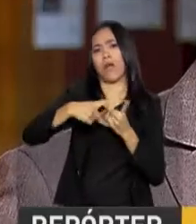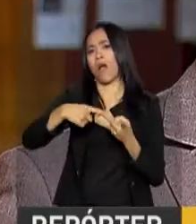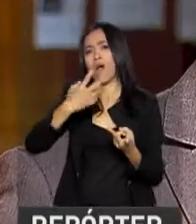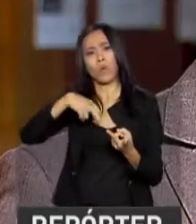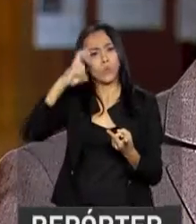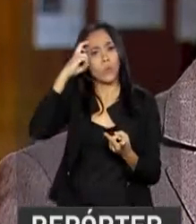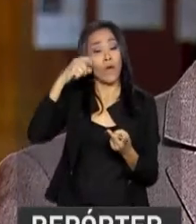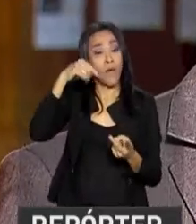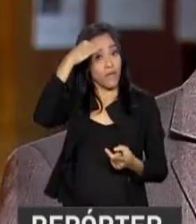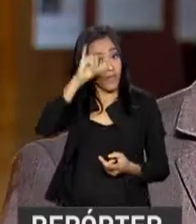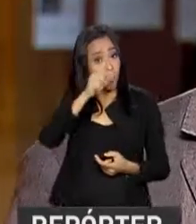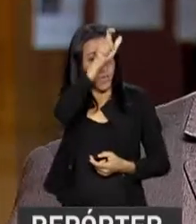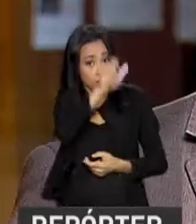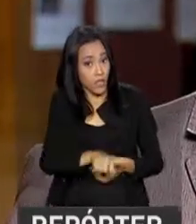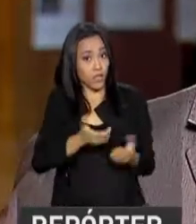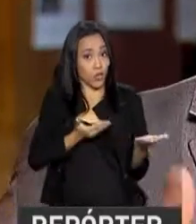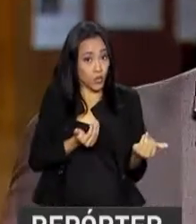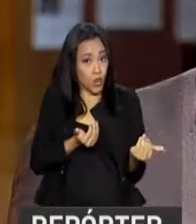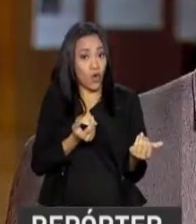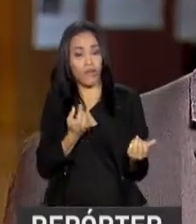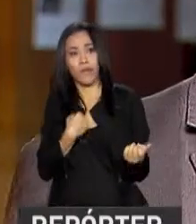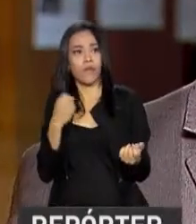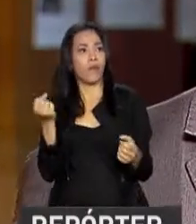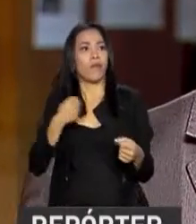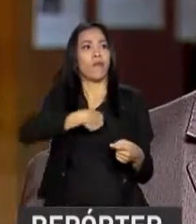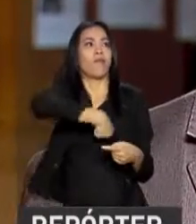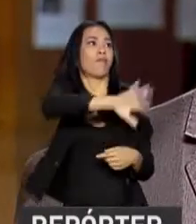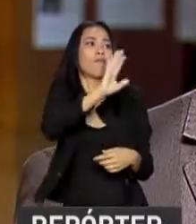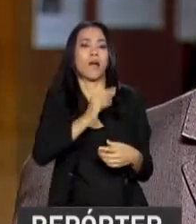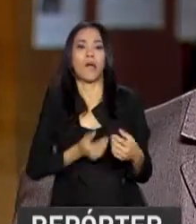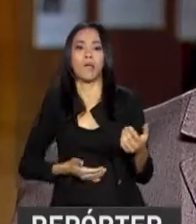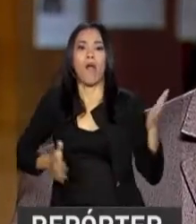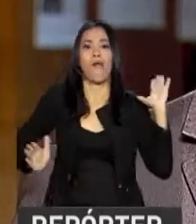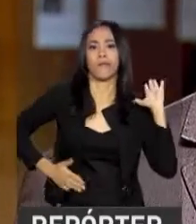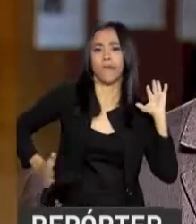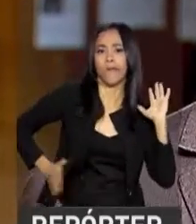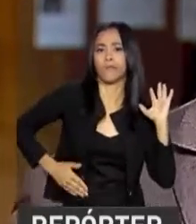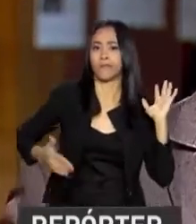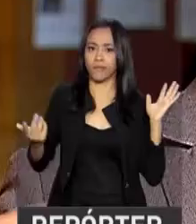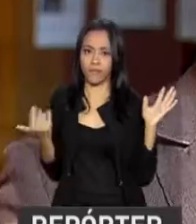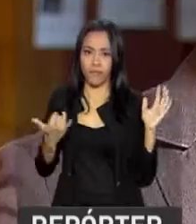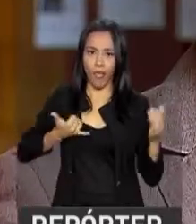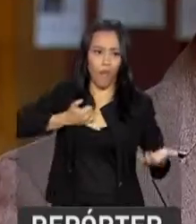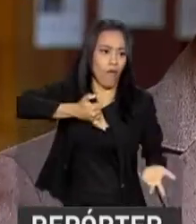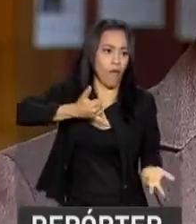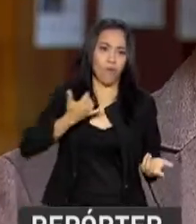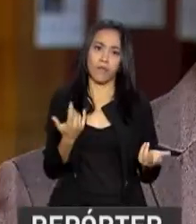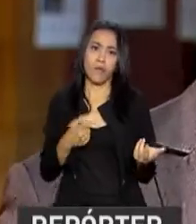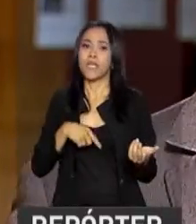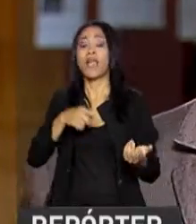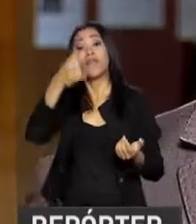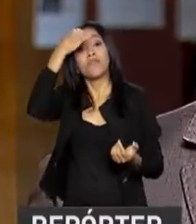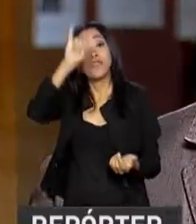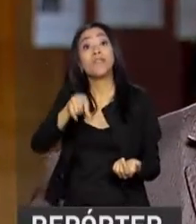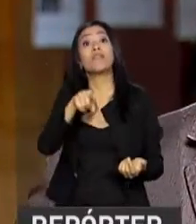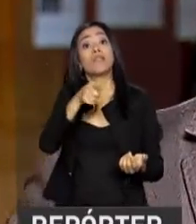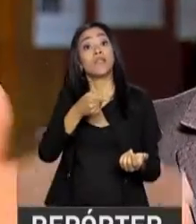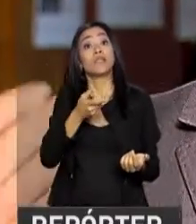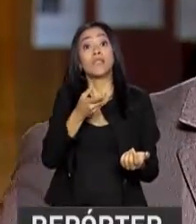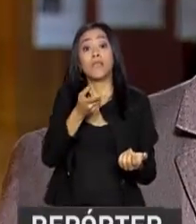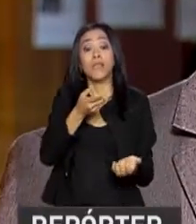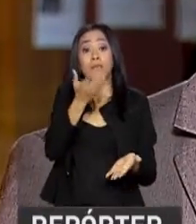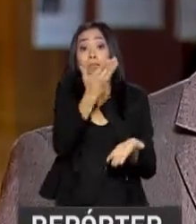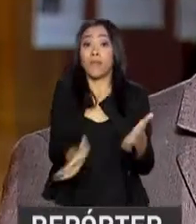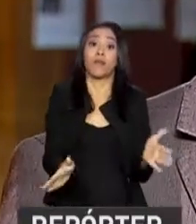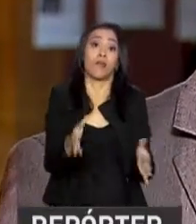evitando aquele jovem é gracie para o crime evitando que aquele jovem é não e concluiu o ensino médio evitando que aquele jovem não tem uma